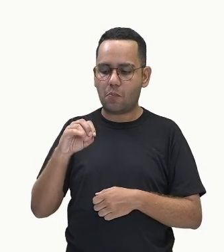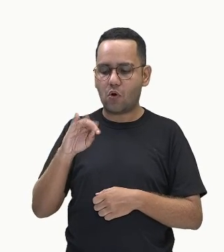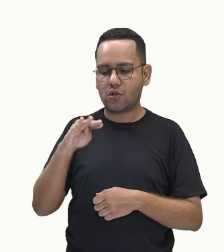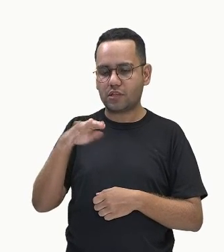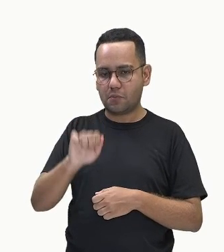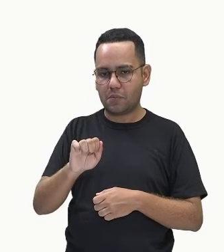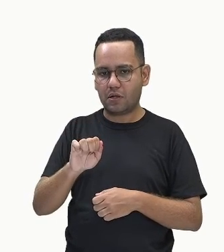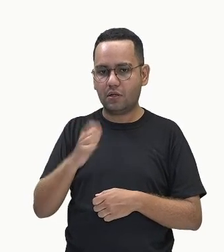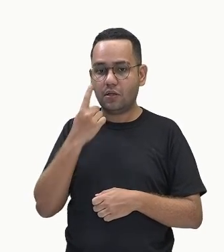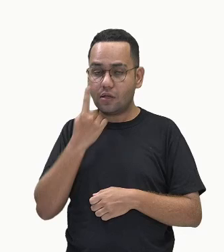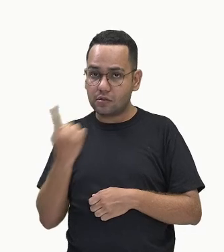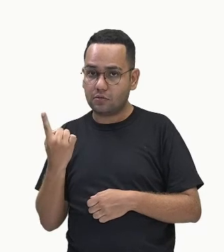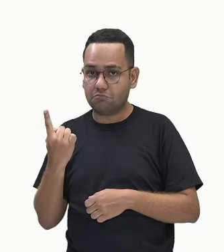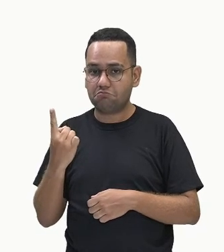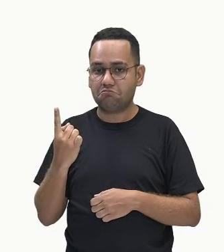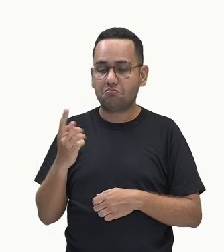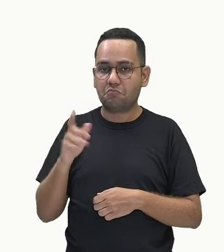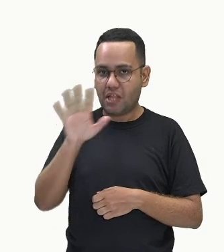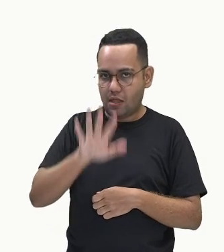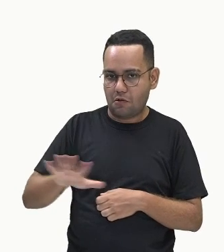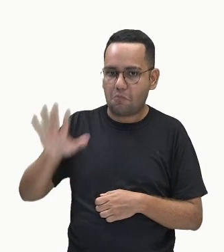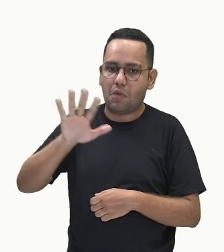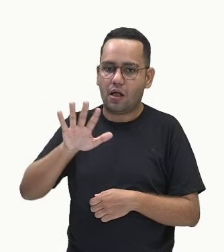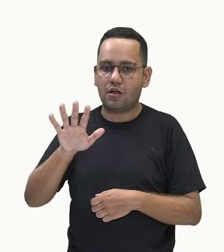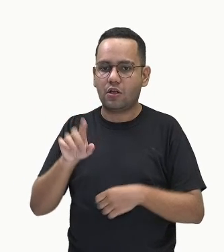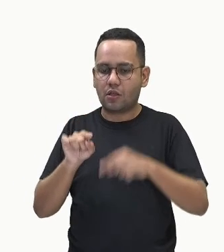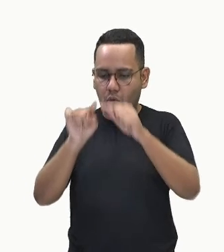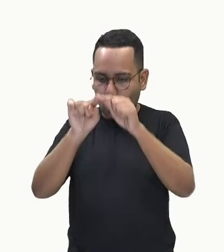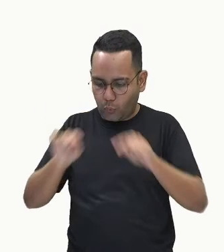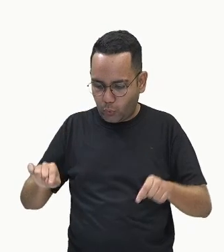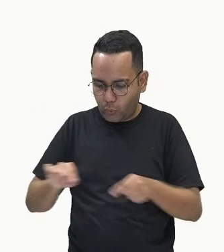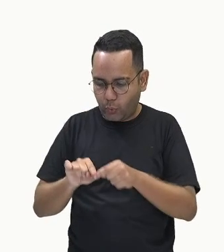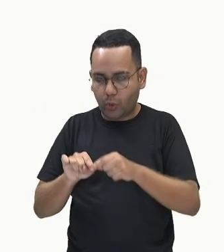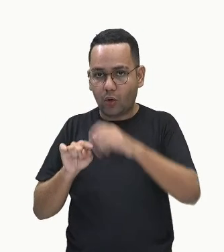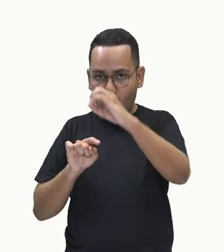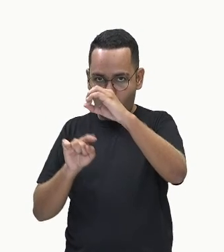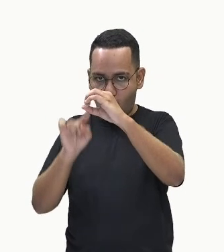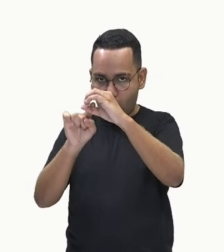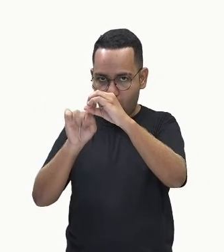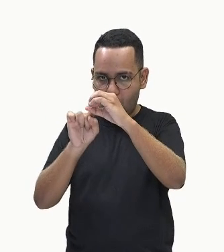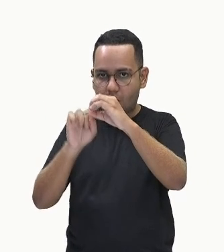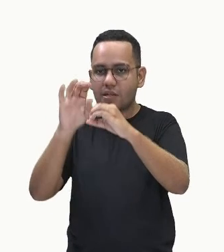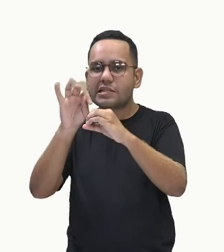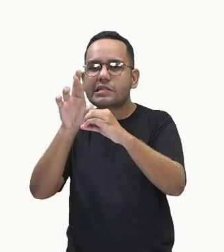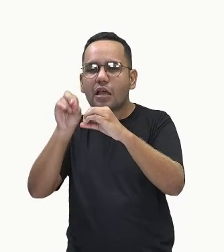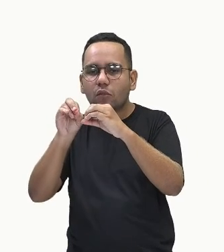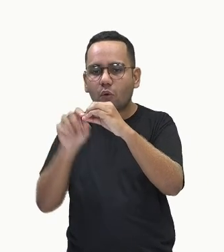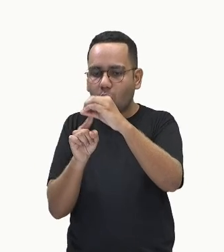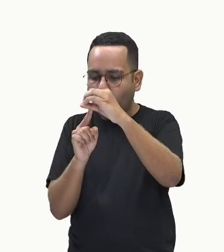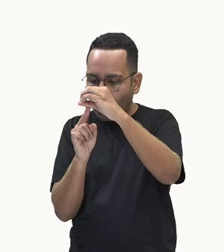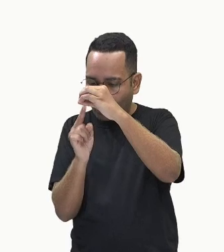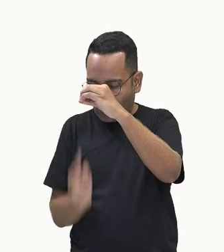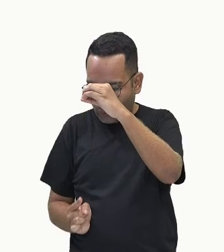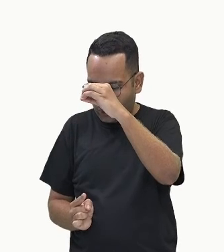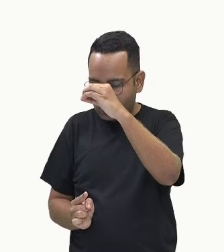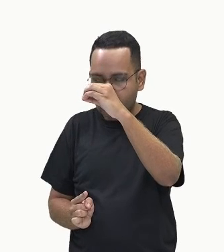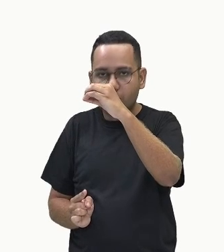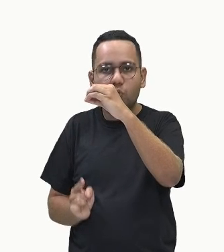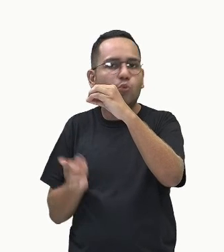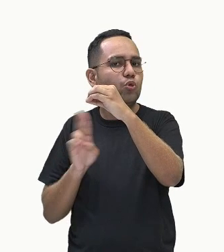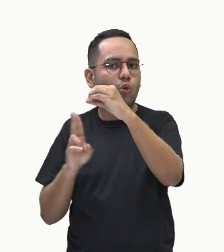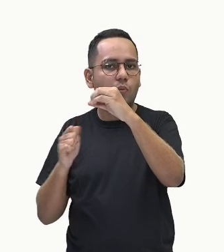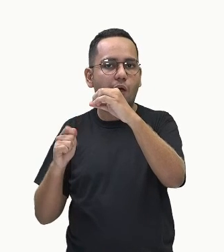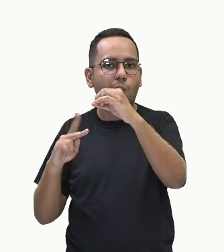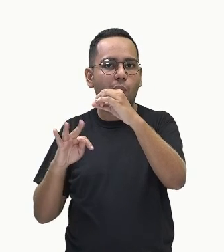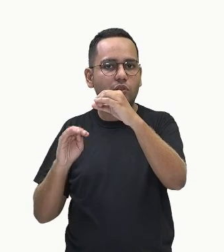O, e vai até aqui ao ponto médio de seu lado.